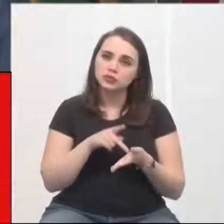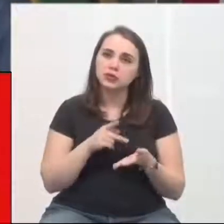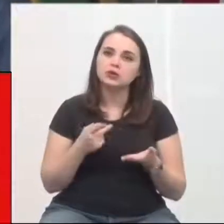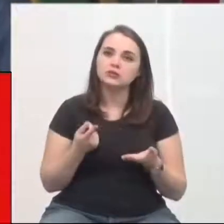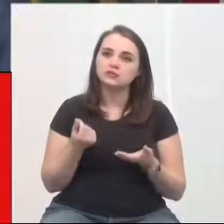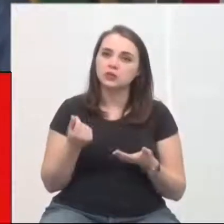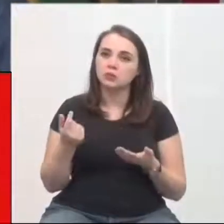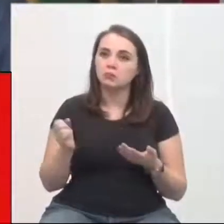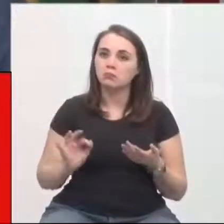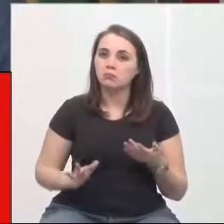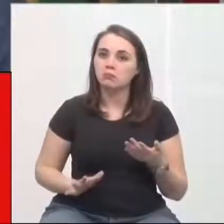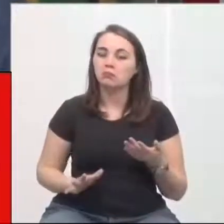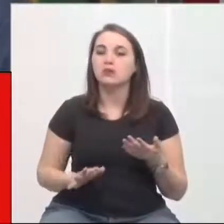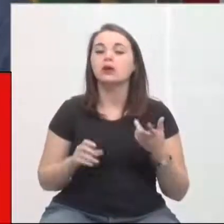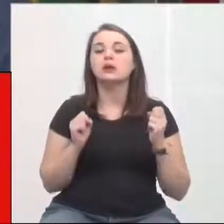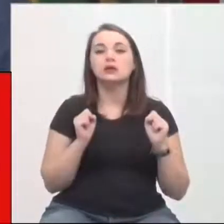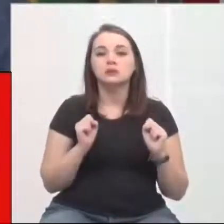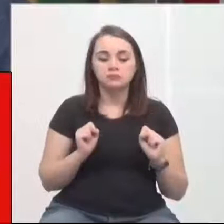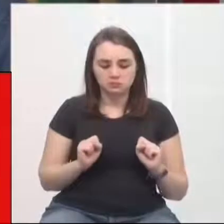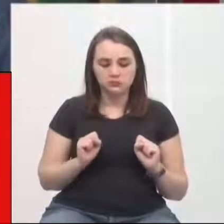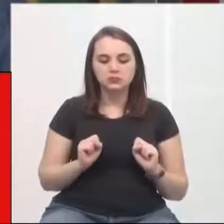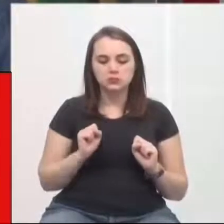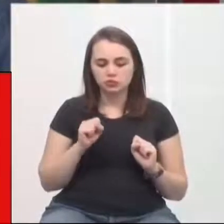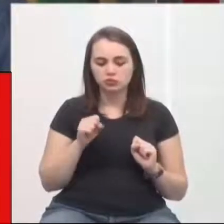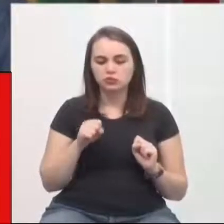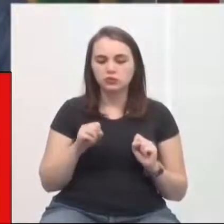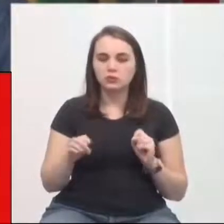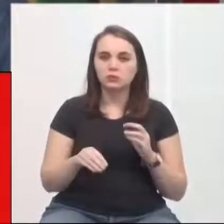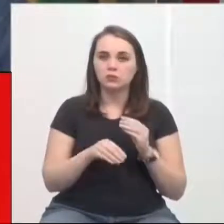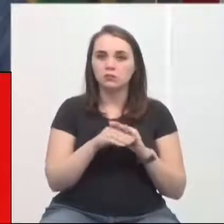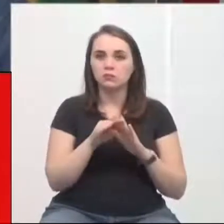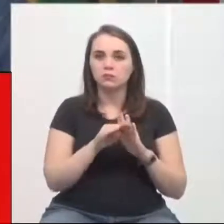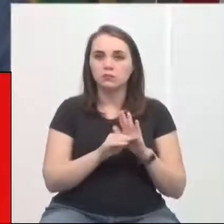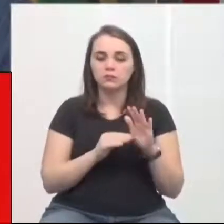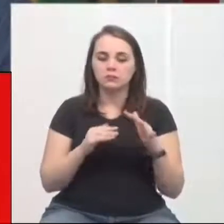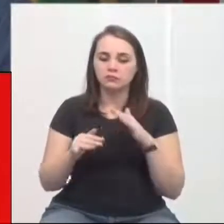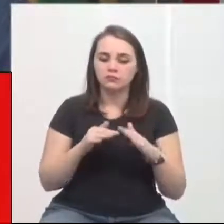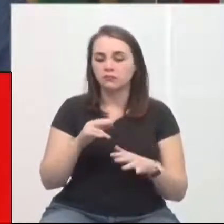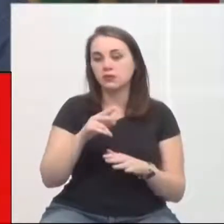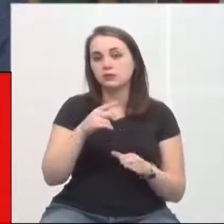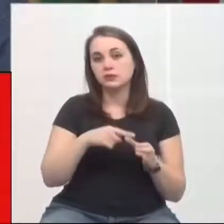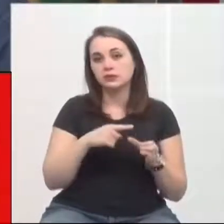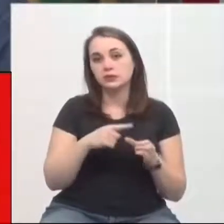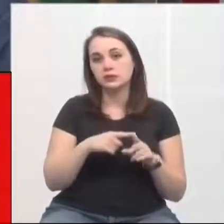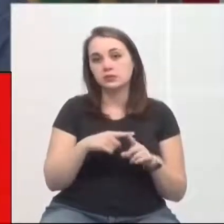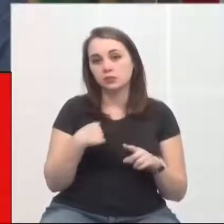baixo custo, e que deveria entrar nesse novo plano de mobilidade urbana, porque é o